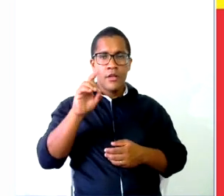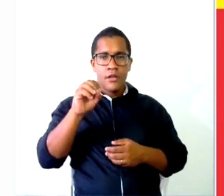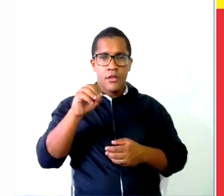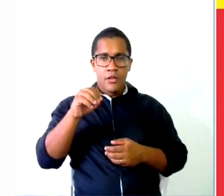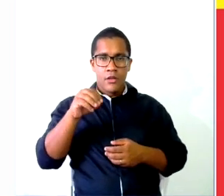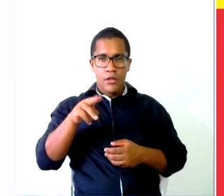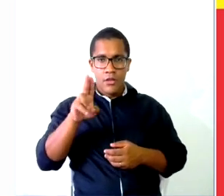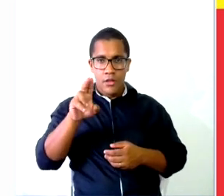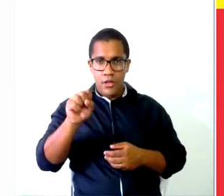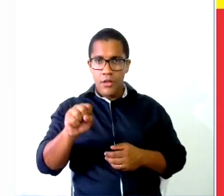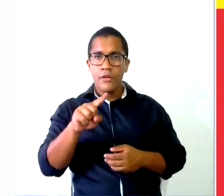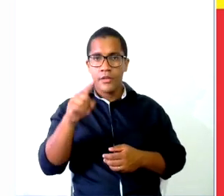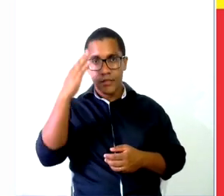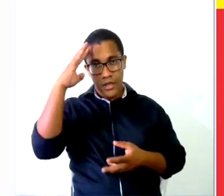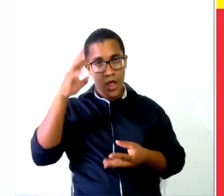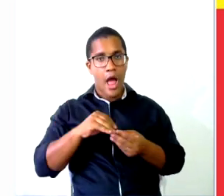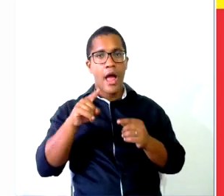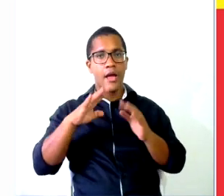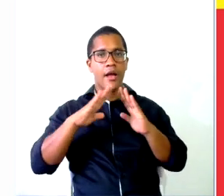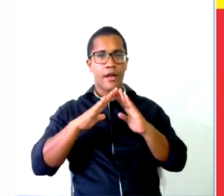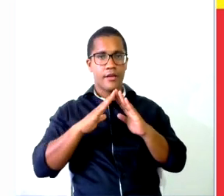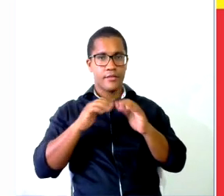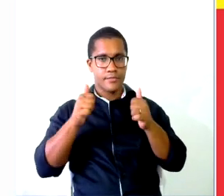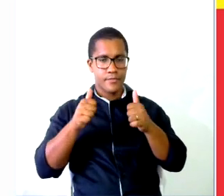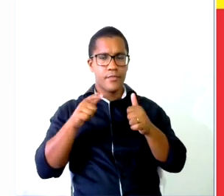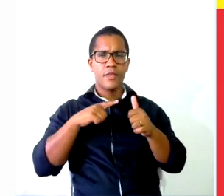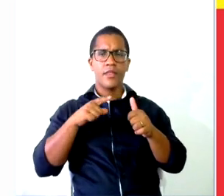e variadas permitiam a especialização,